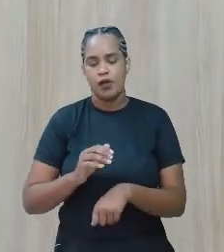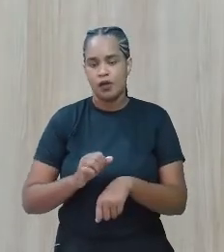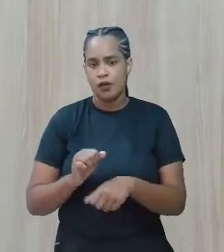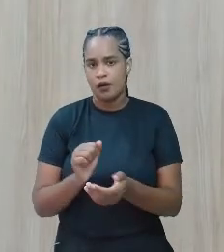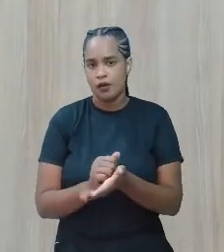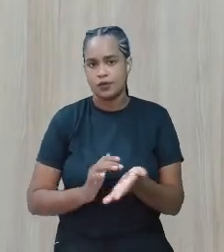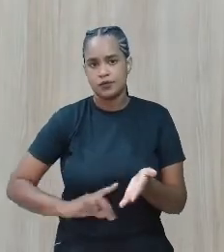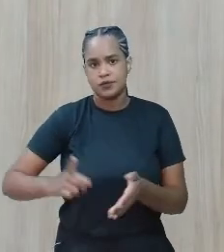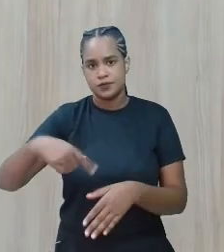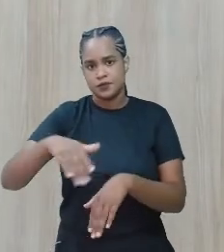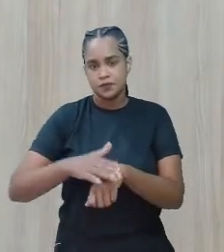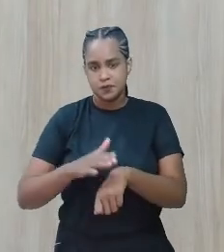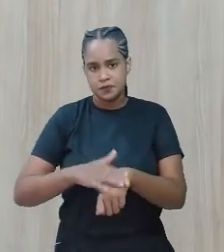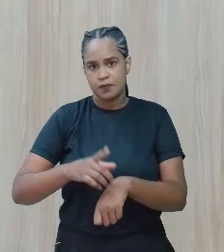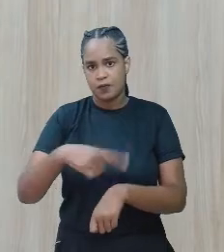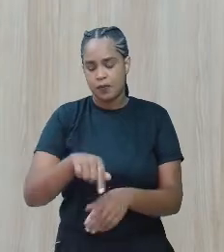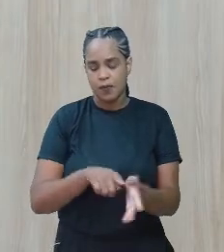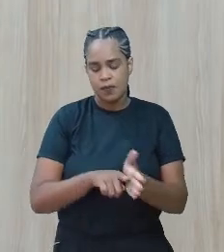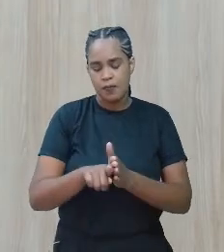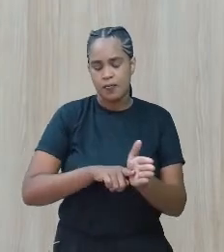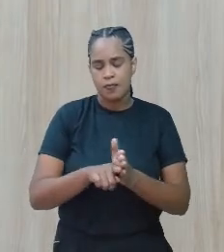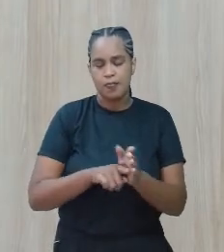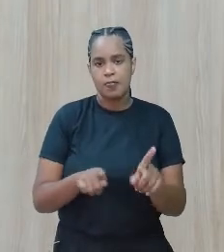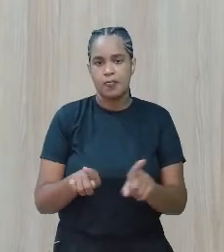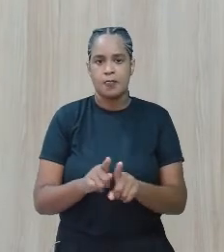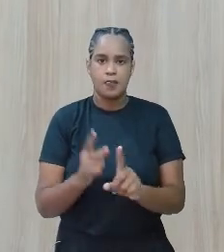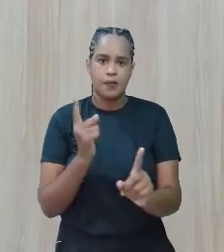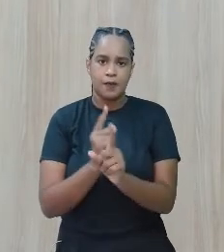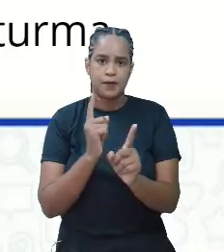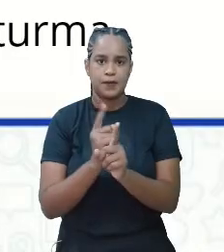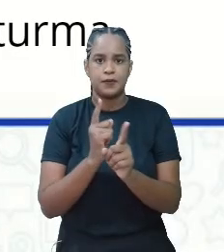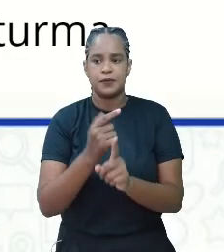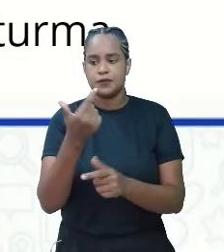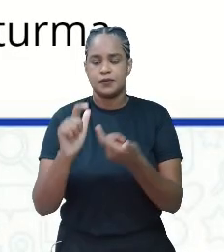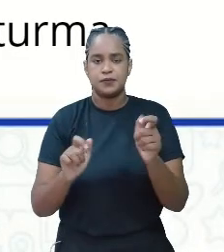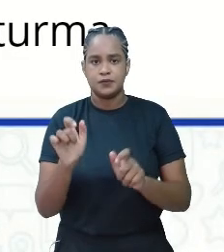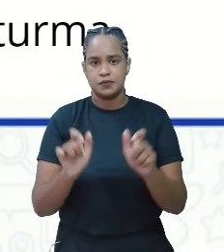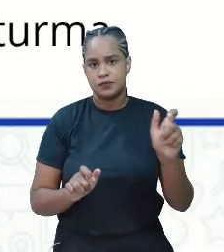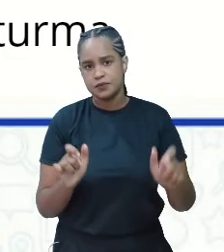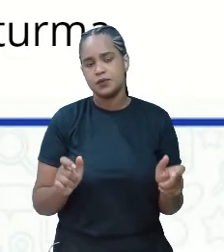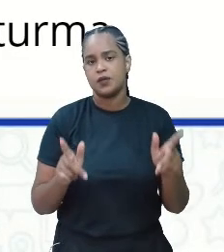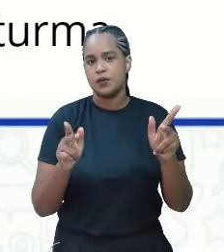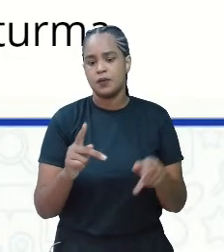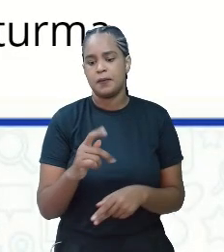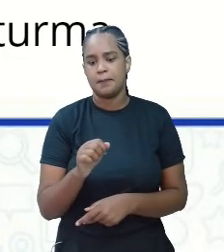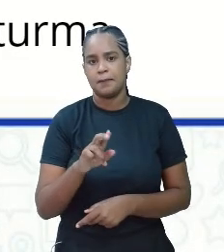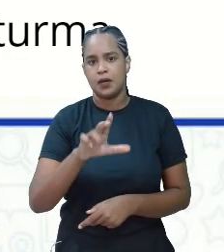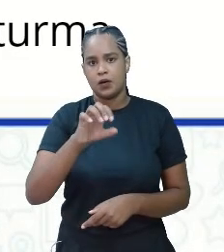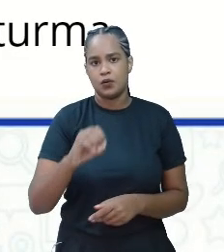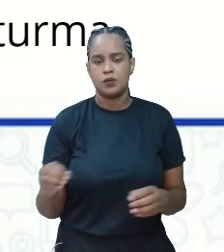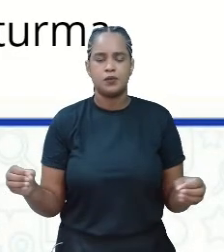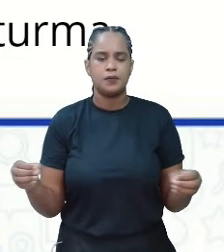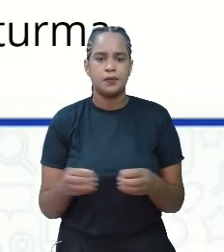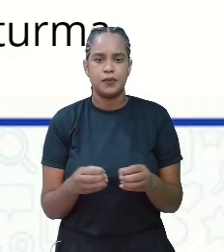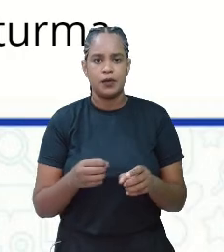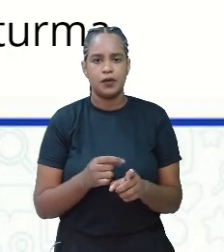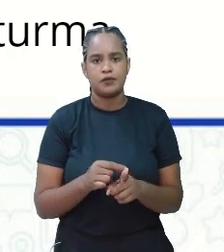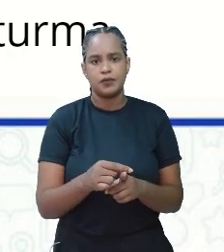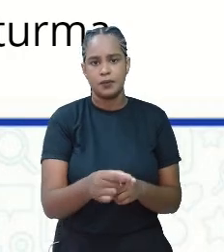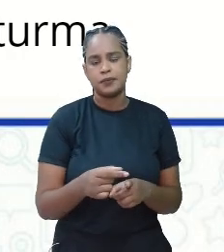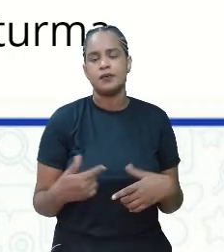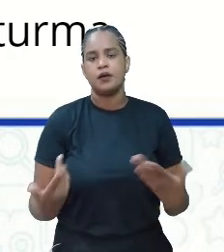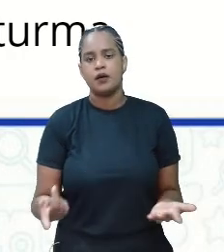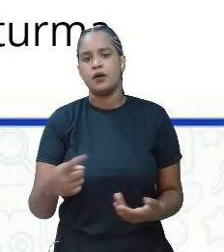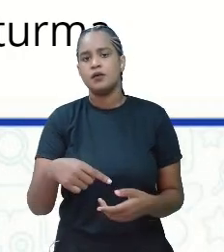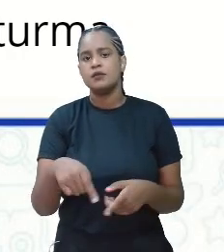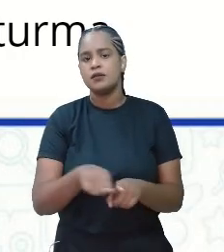vocês pesquisa, ver se vocês encontram pessoas como Paulo aí pelo seu bairro, pela sua comunidade e